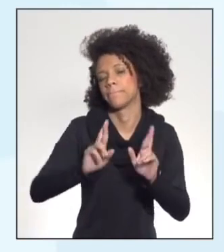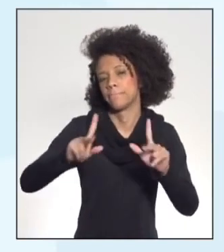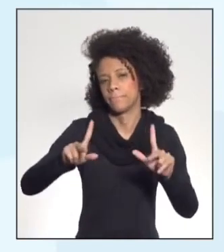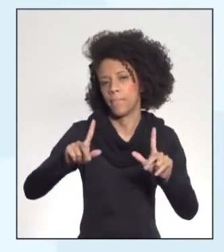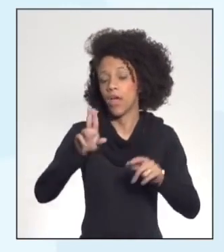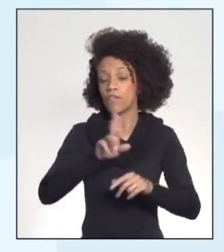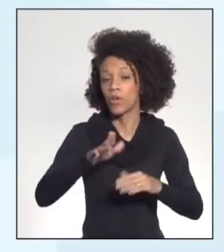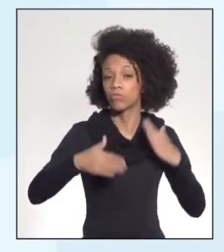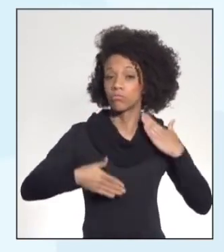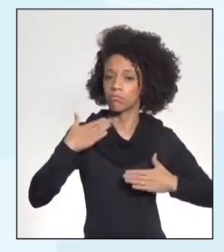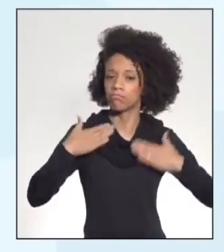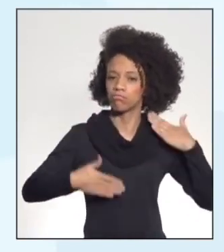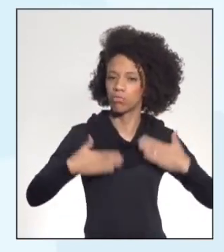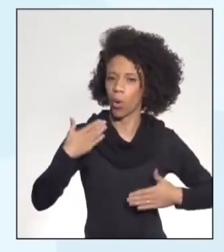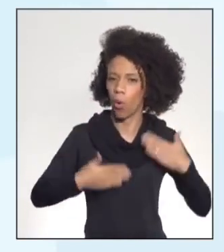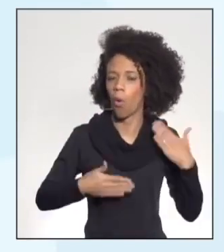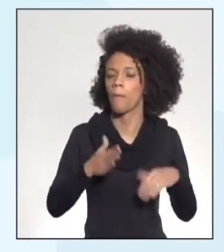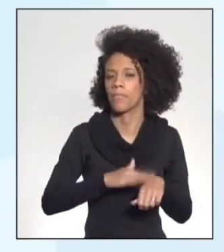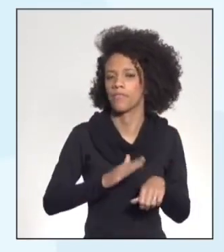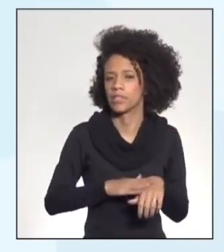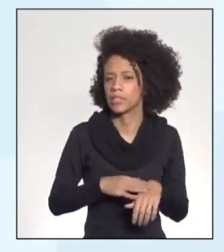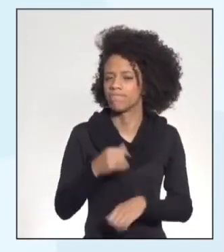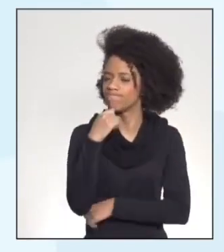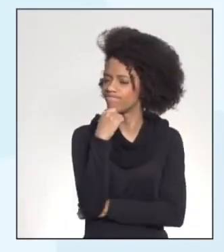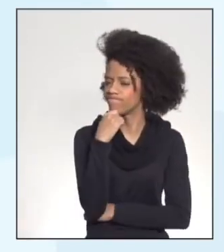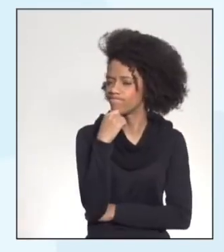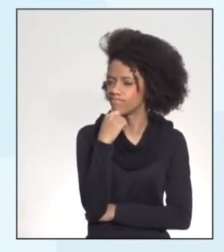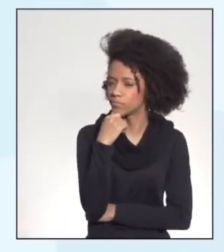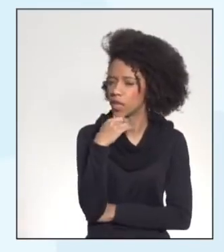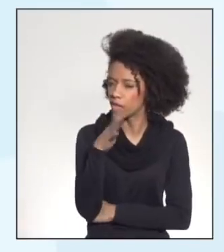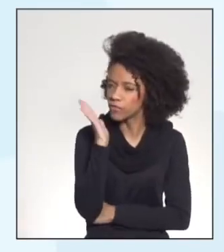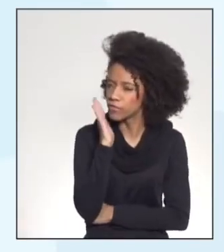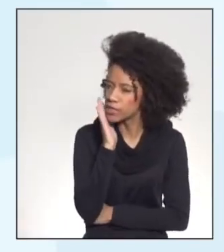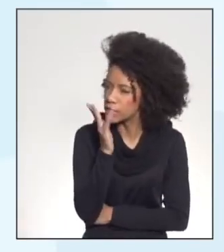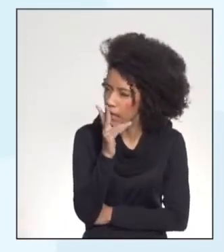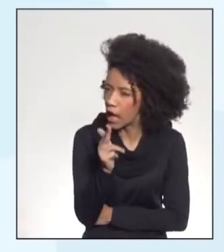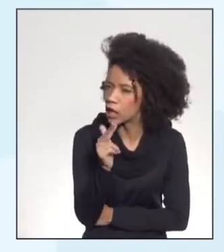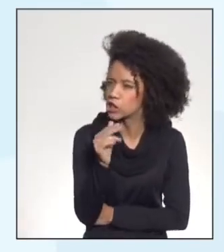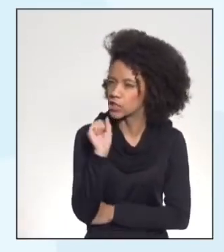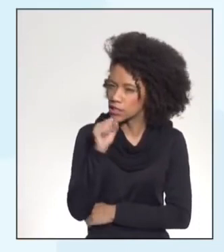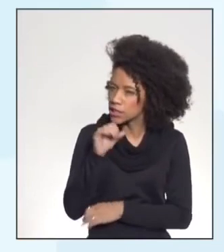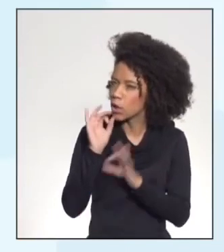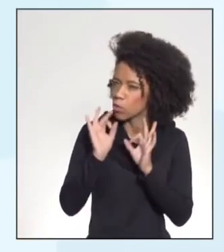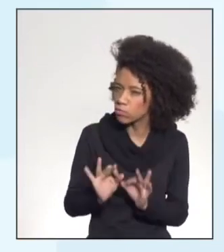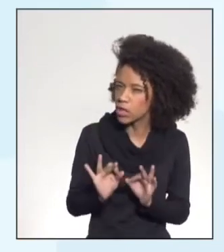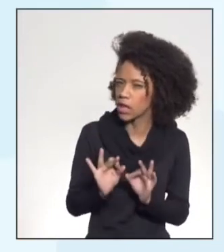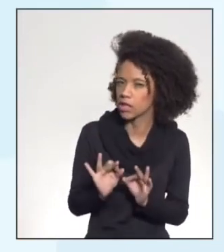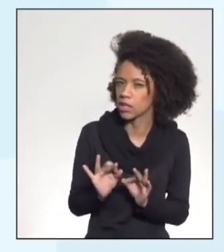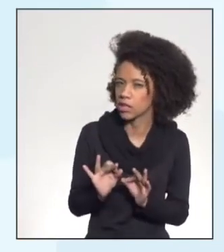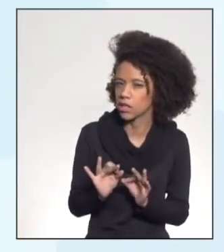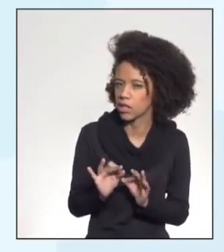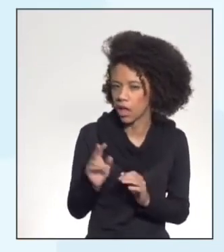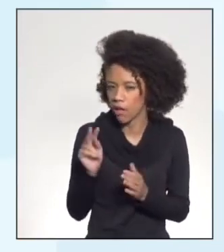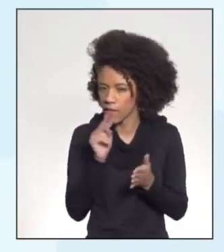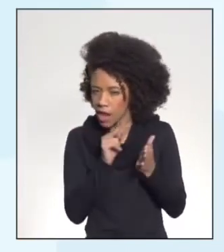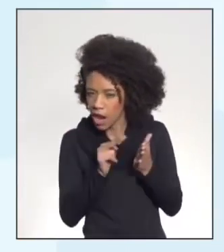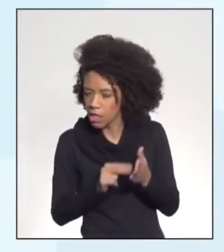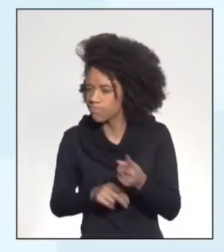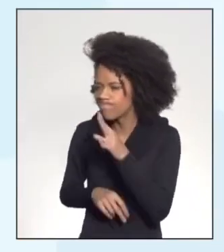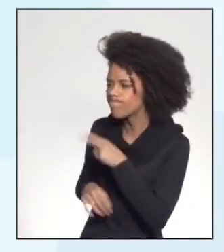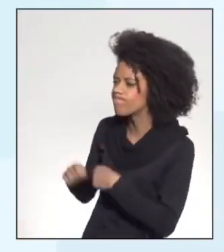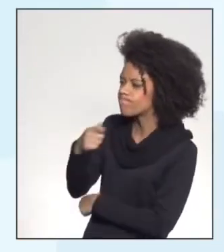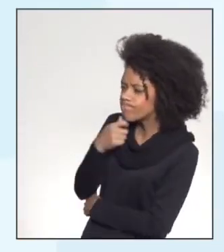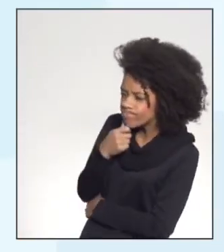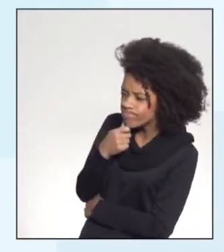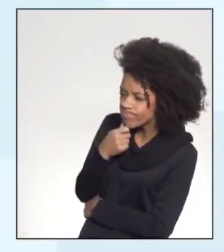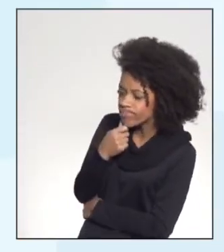acha que será que dá para montar alguma coisa com som da boca, da perna e o silêncio? Você acha, professor Jonas, dá para ler bem isso aqui?